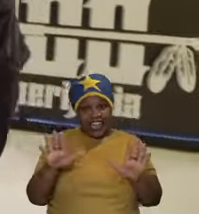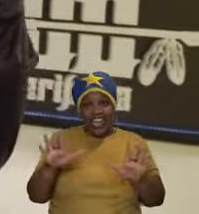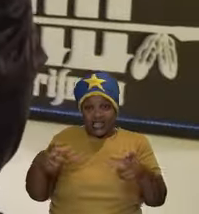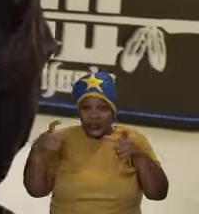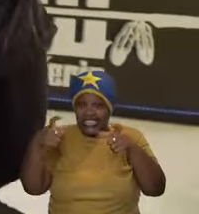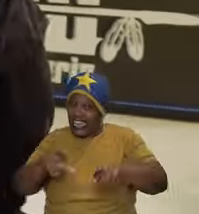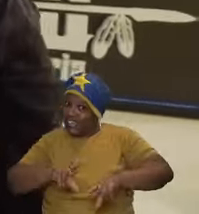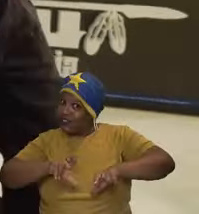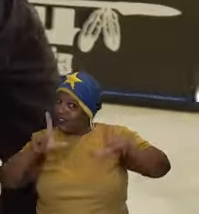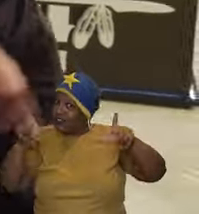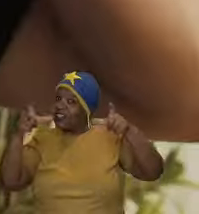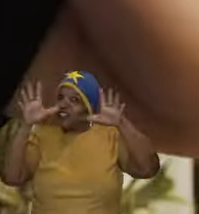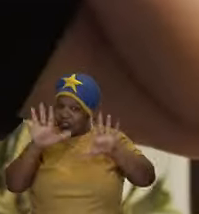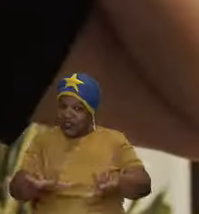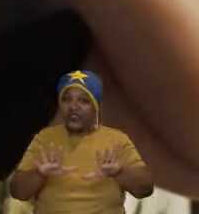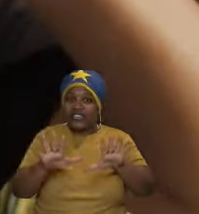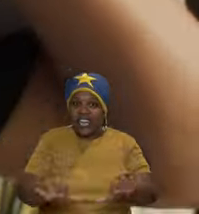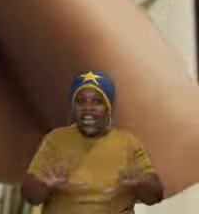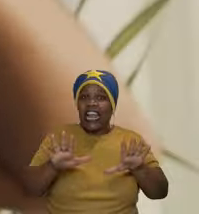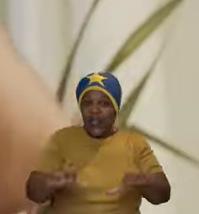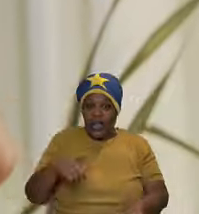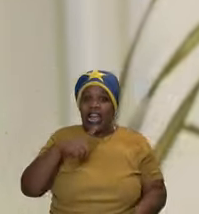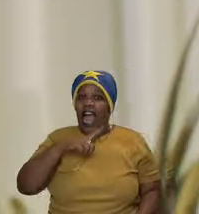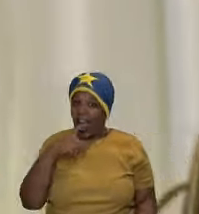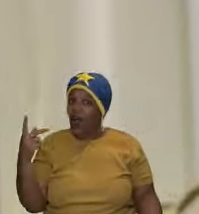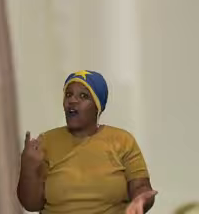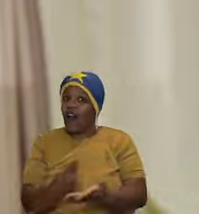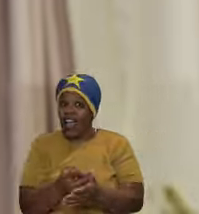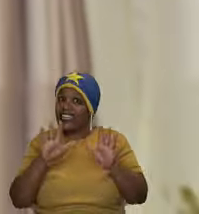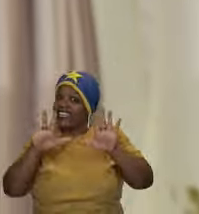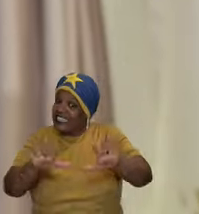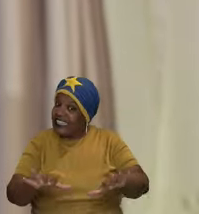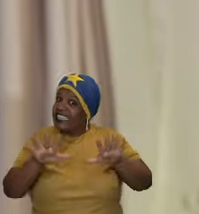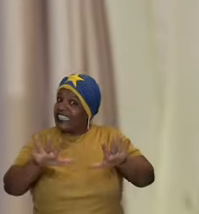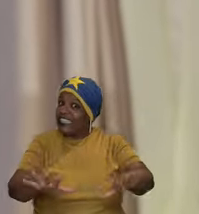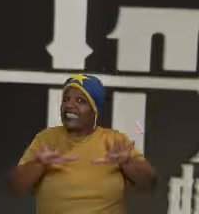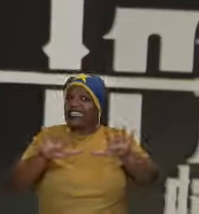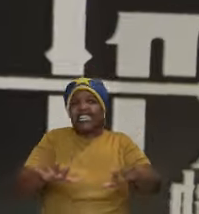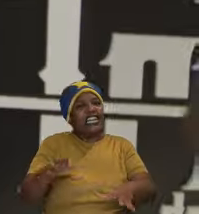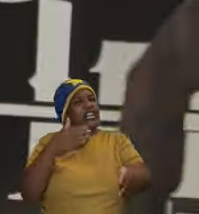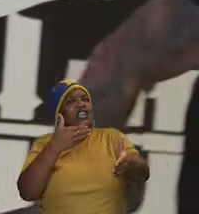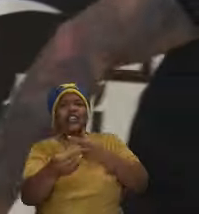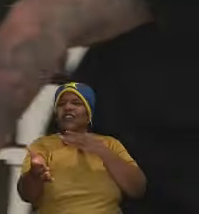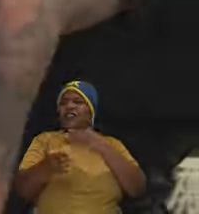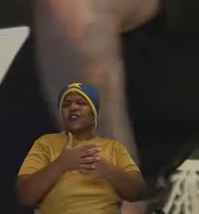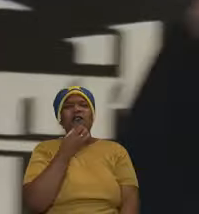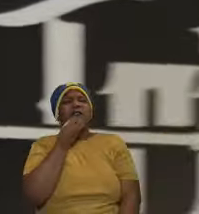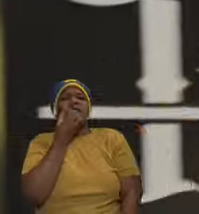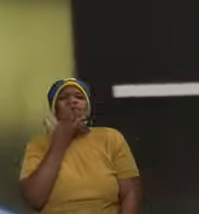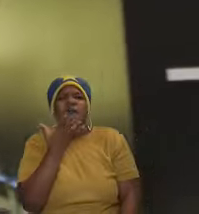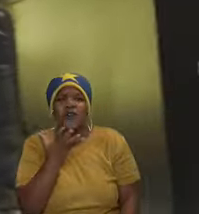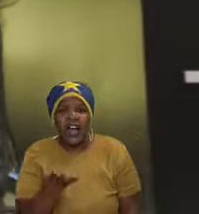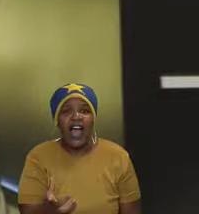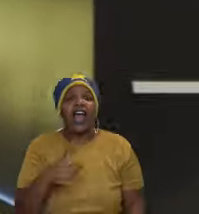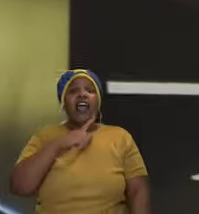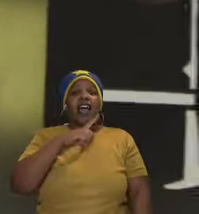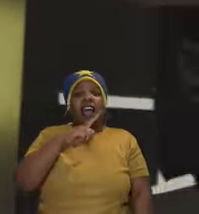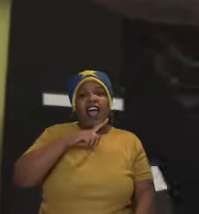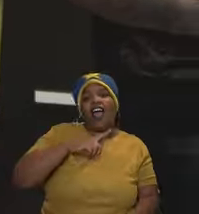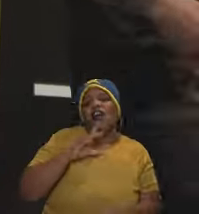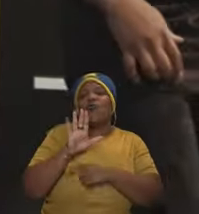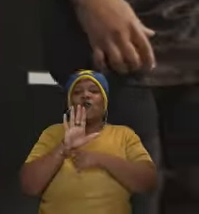Narnia. O quê? O que acontece em Narnia fica em Narnia. Então fica de boa! E contribui com teu